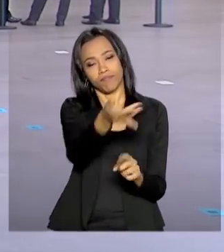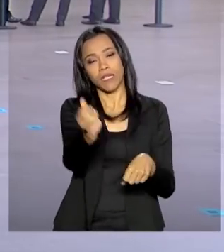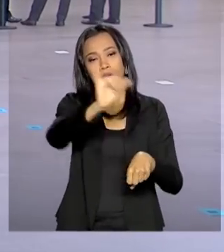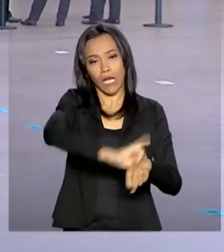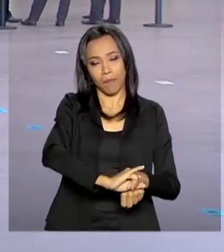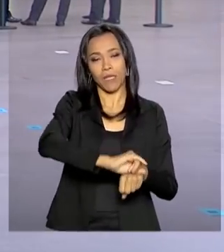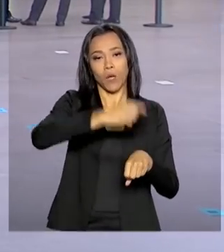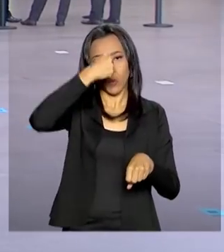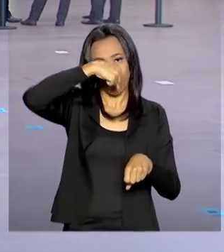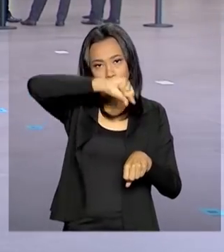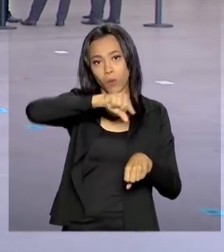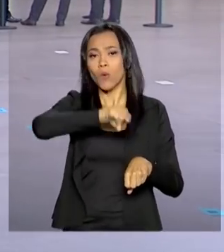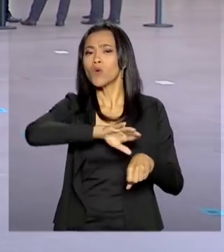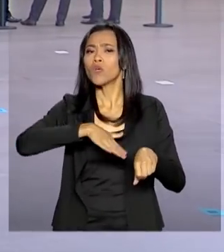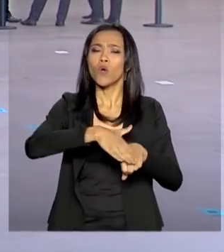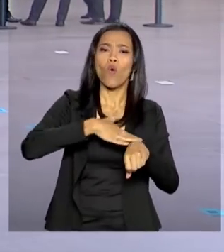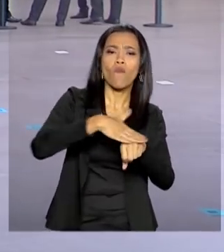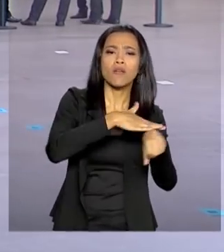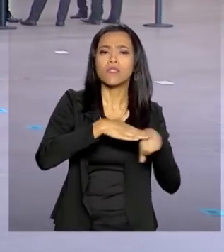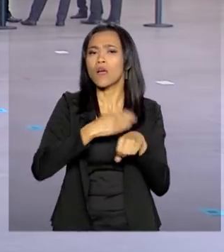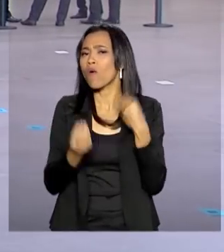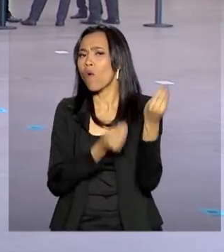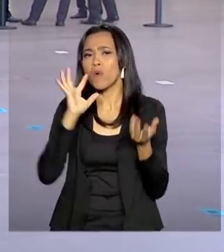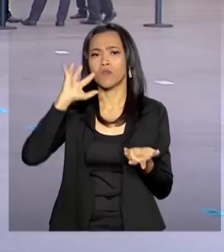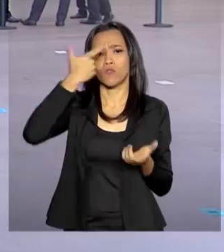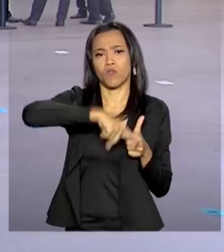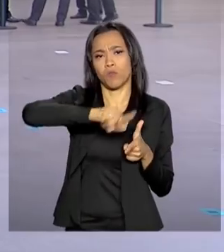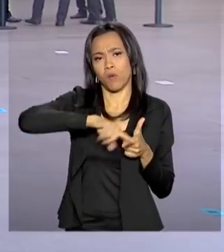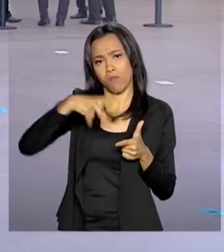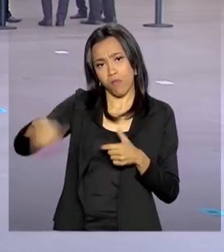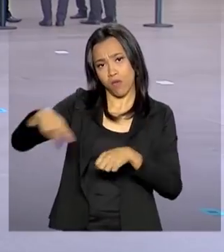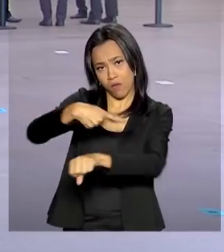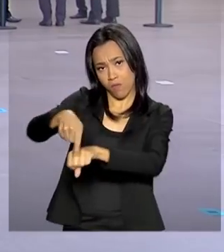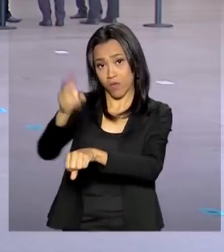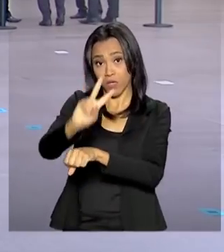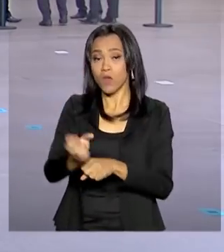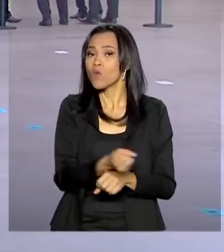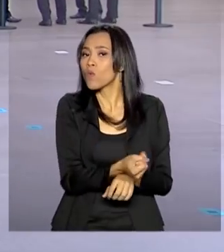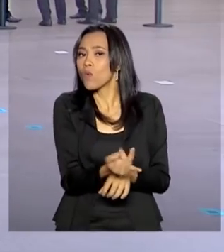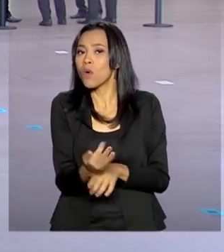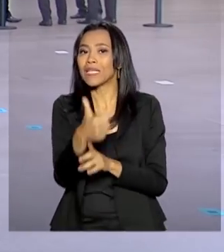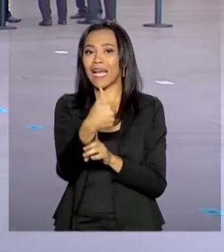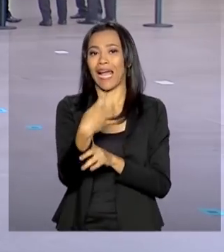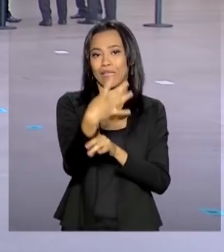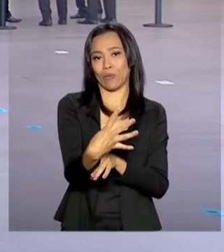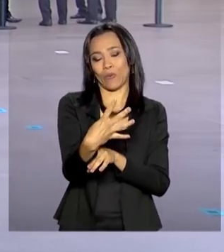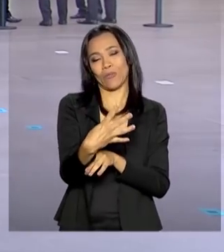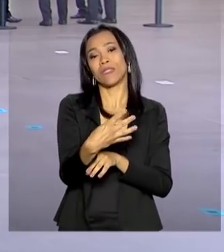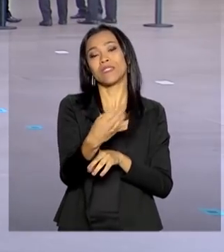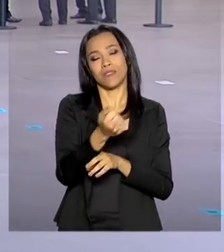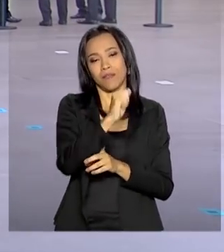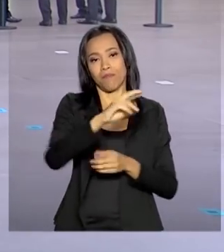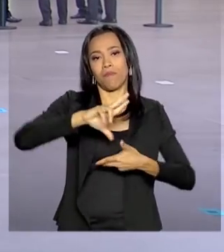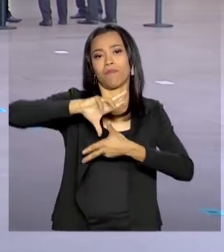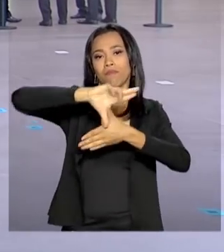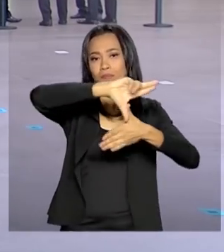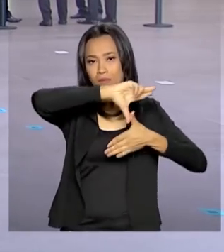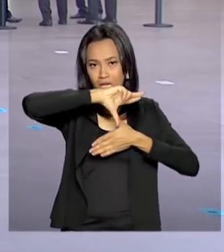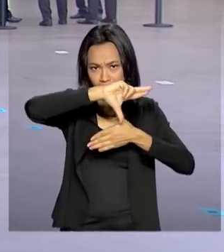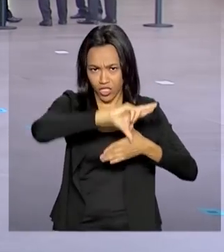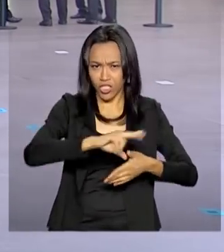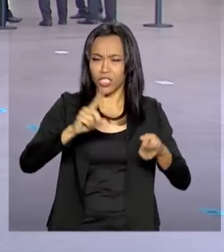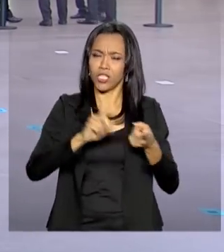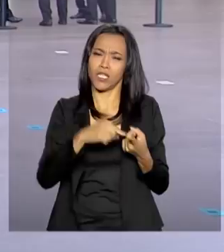do peru para discutir uma solução para essa crise na venezuela são 14 países da américa latina como argentina brasil canadá